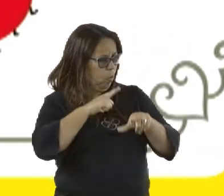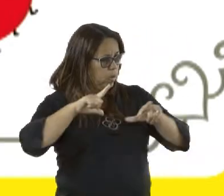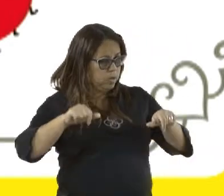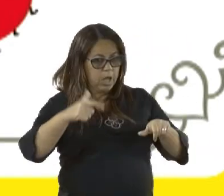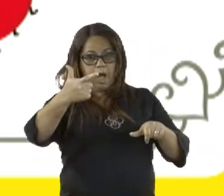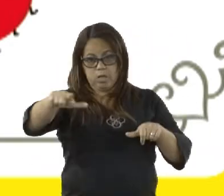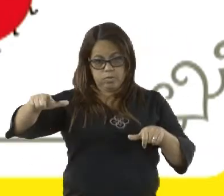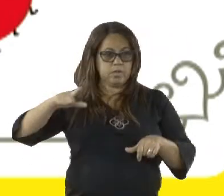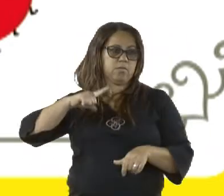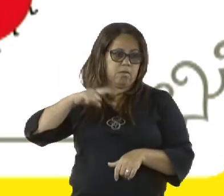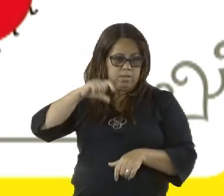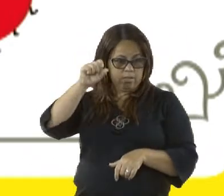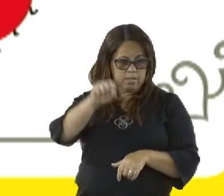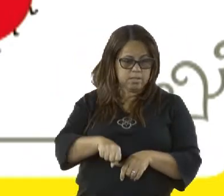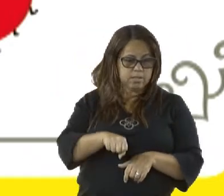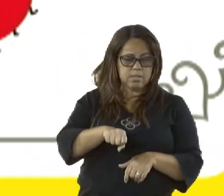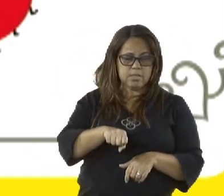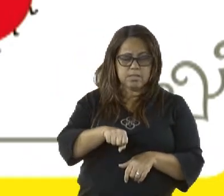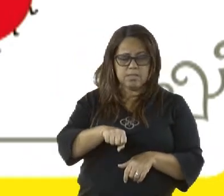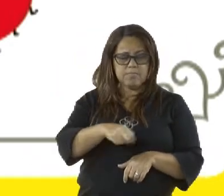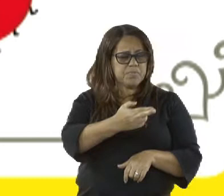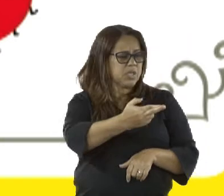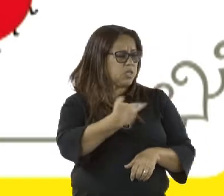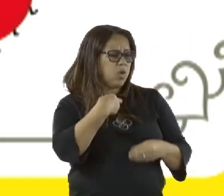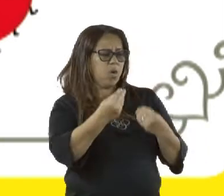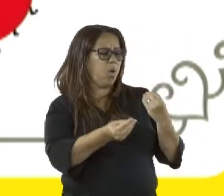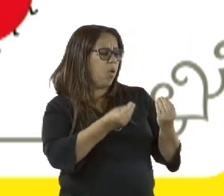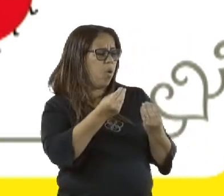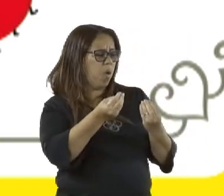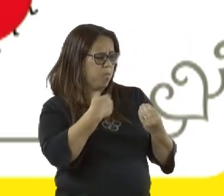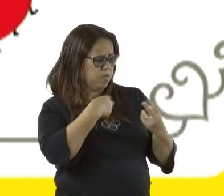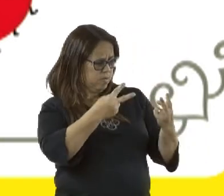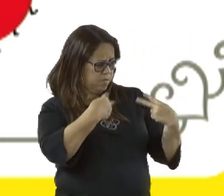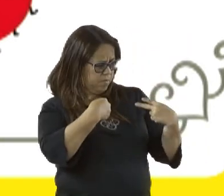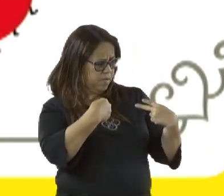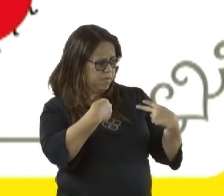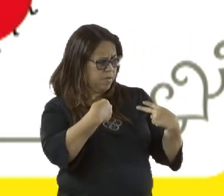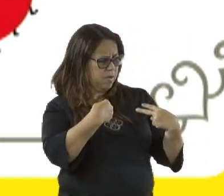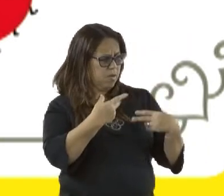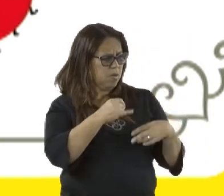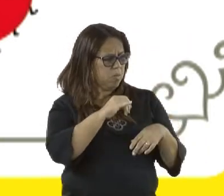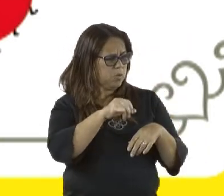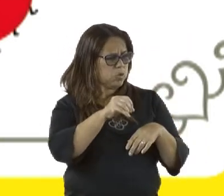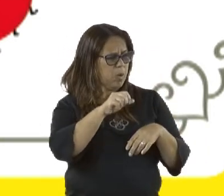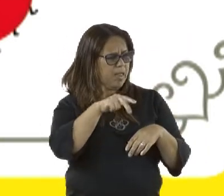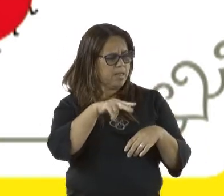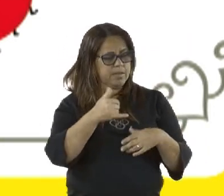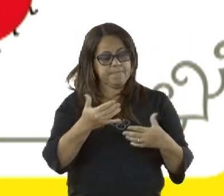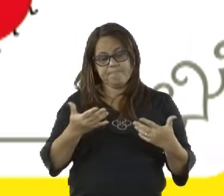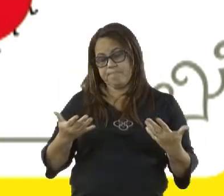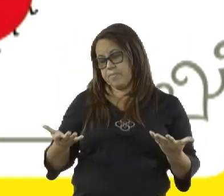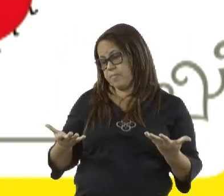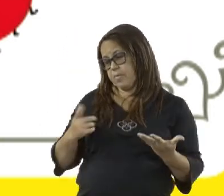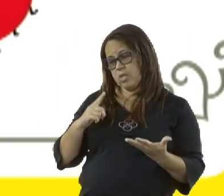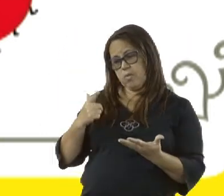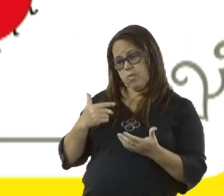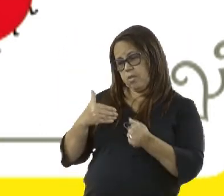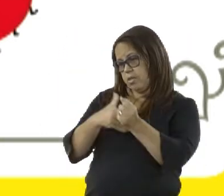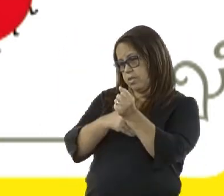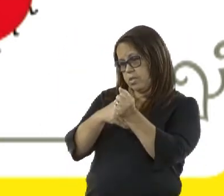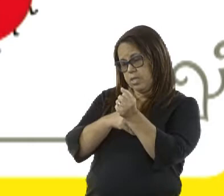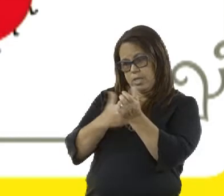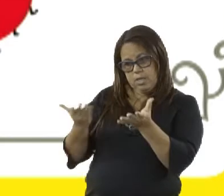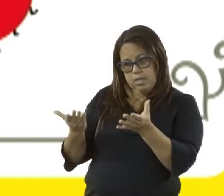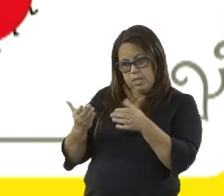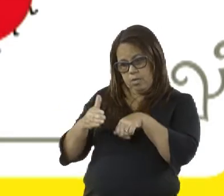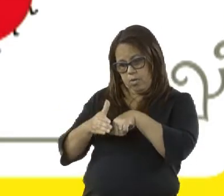Joaninhas têm bolinhas nas asas. Responda-me, dona lagarta, como me reconheceu? Horas. Não tem mistério algum. Seu